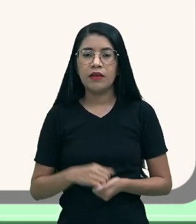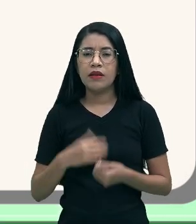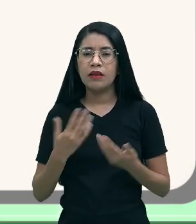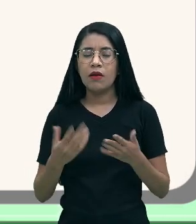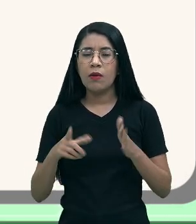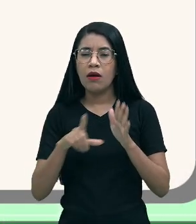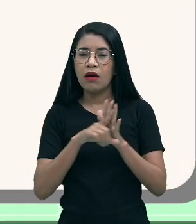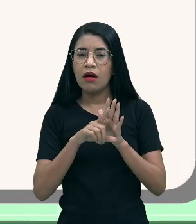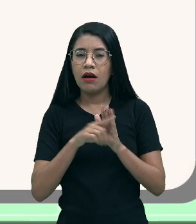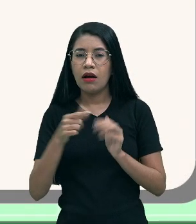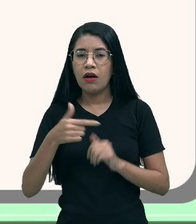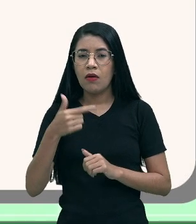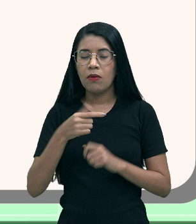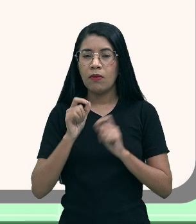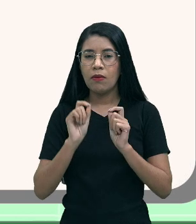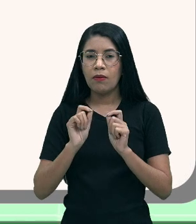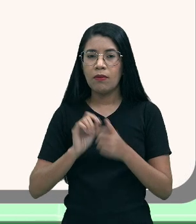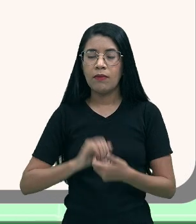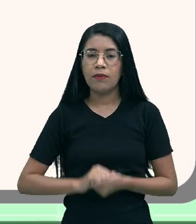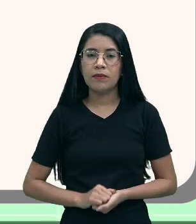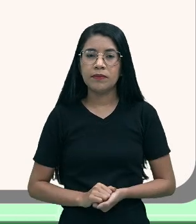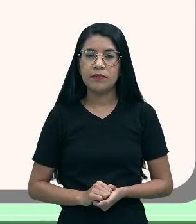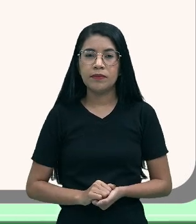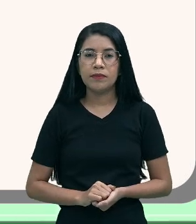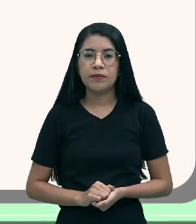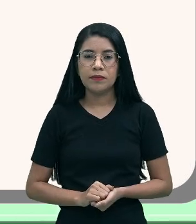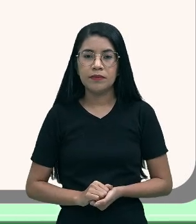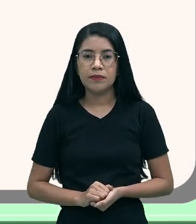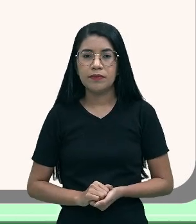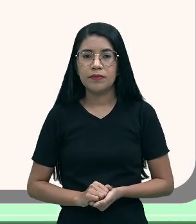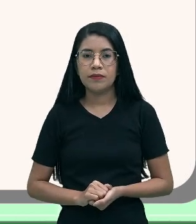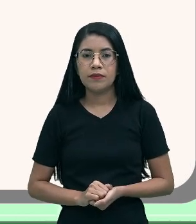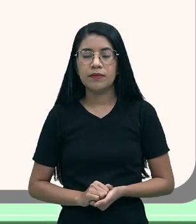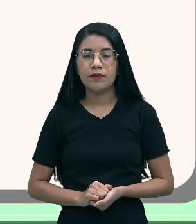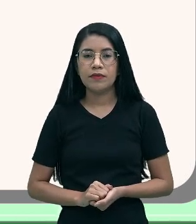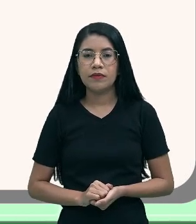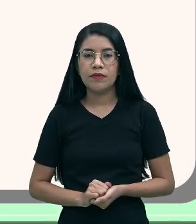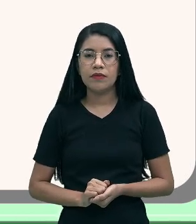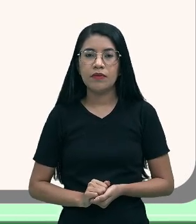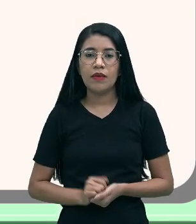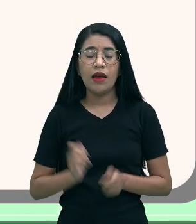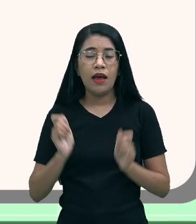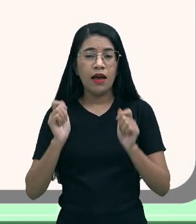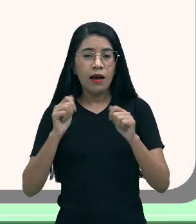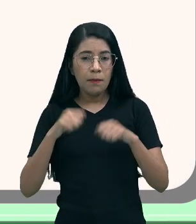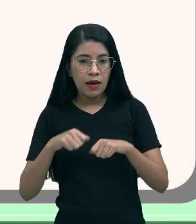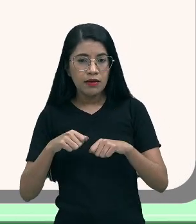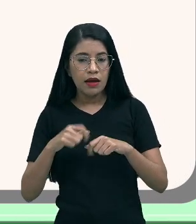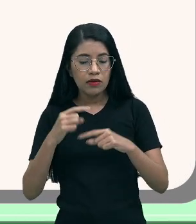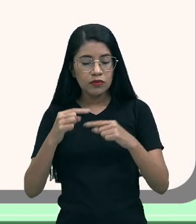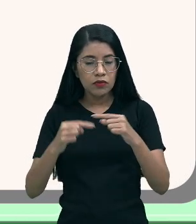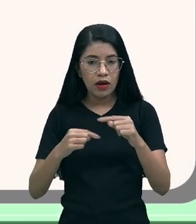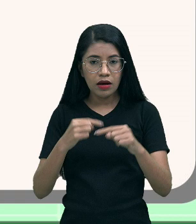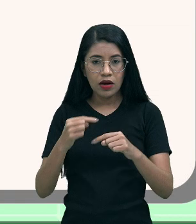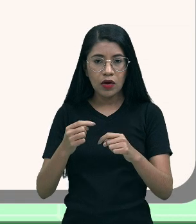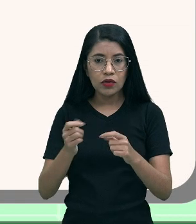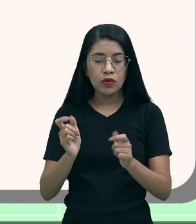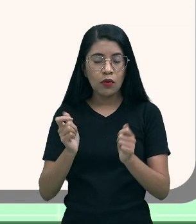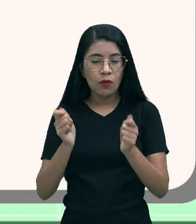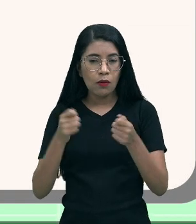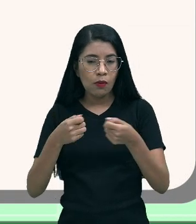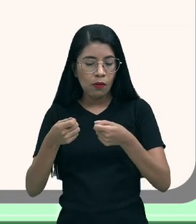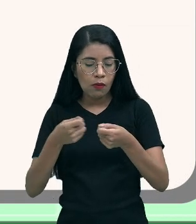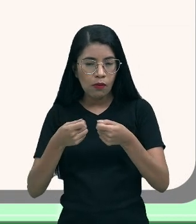segunda lei de Ohm. Observe aí, pessoal. A capacidade dos resistores de controlar